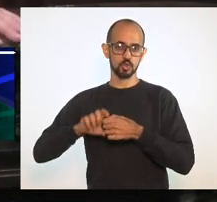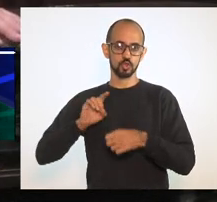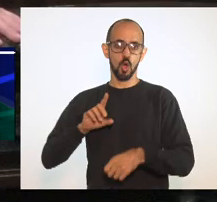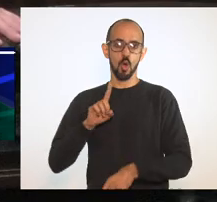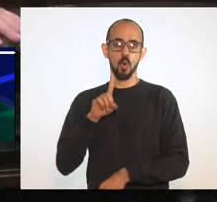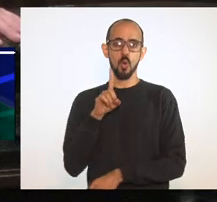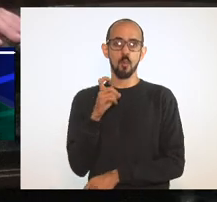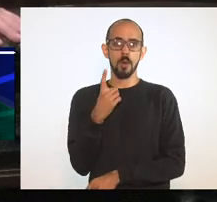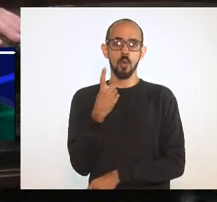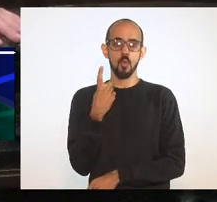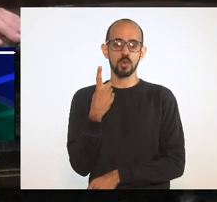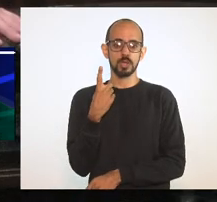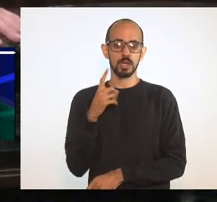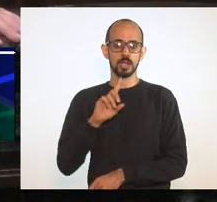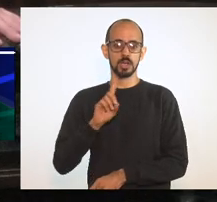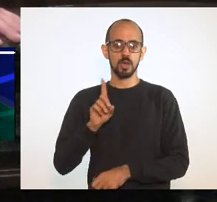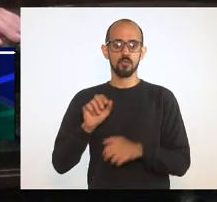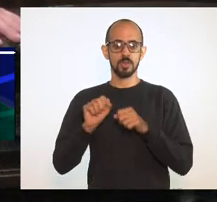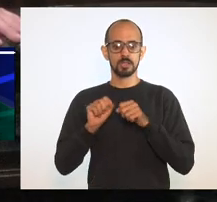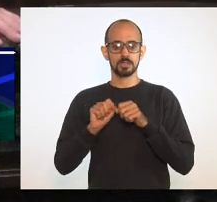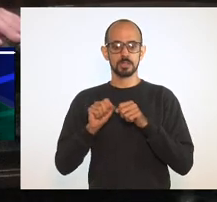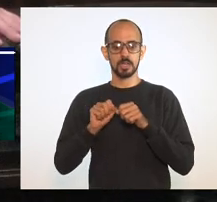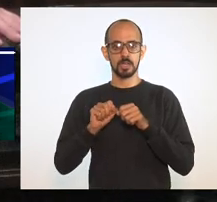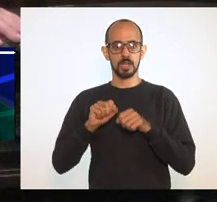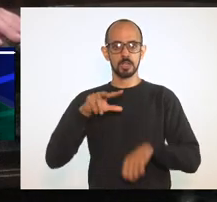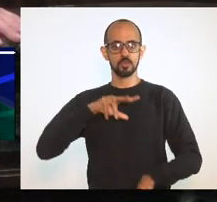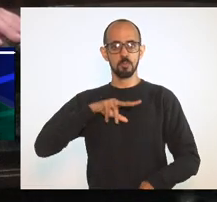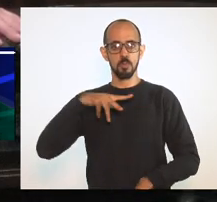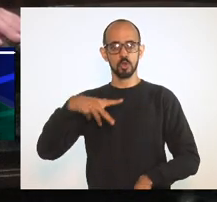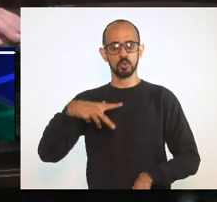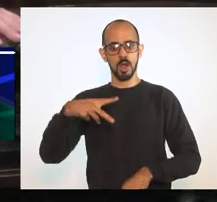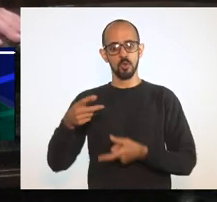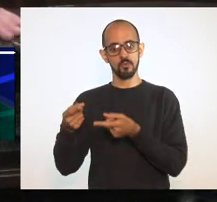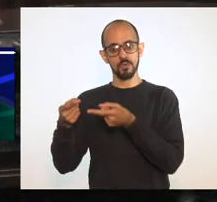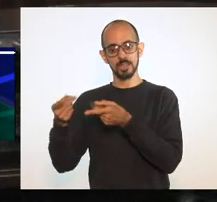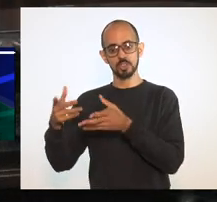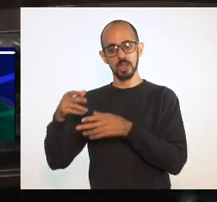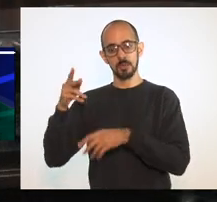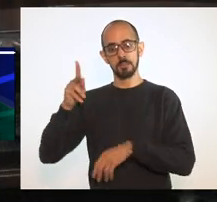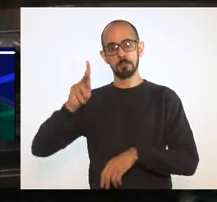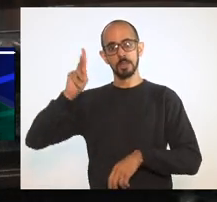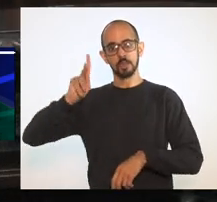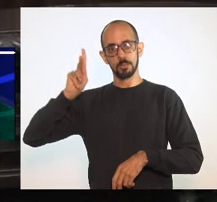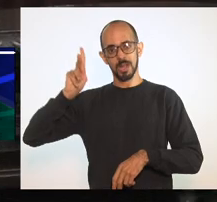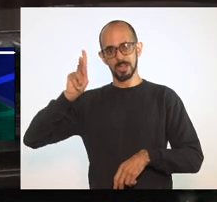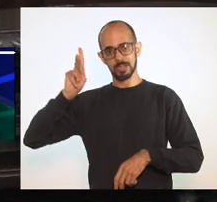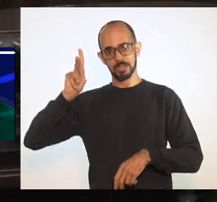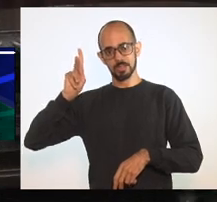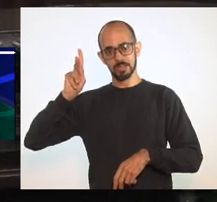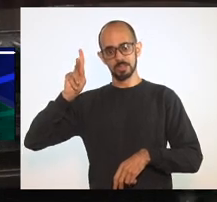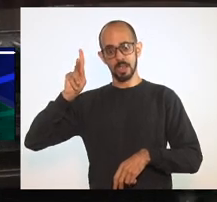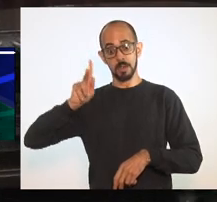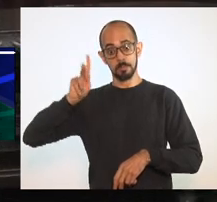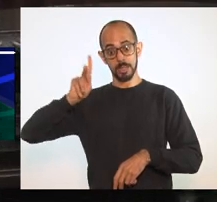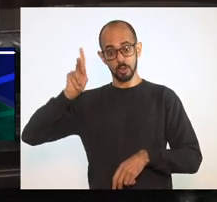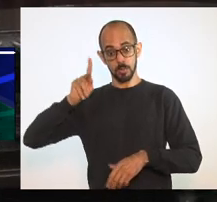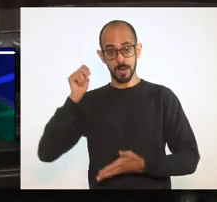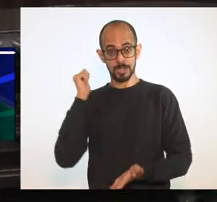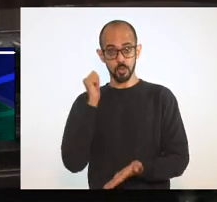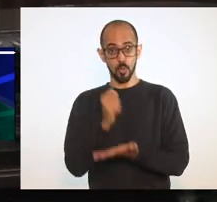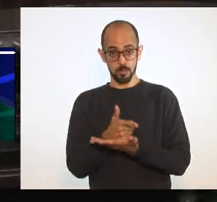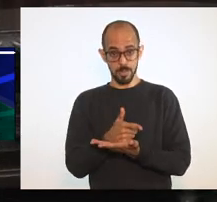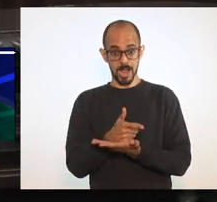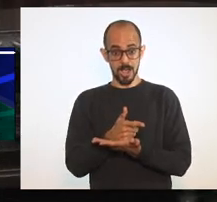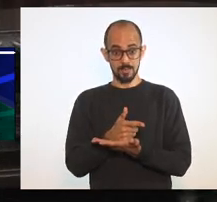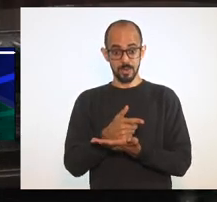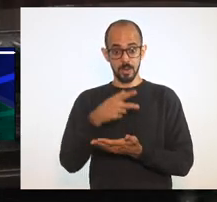era Petróleo Portugal. Ela vendia para a Petrobras. E a Petrobras comprava o petróleo dela, deputado